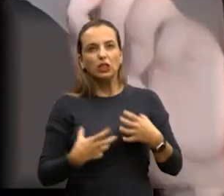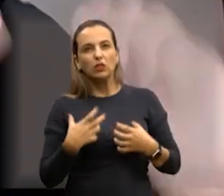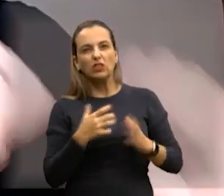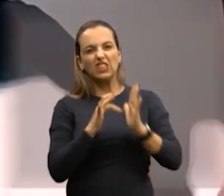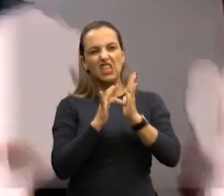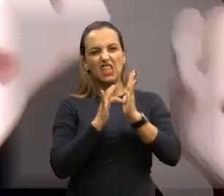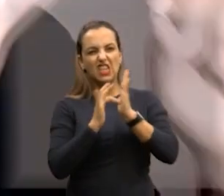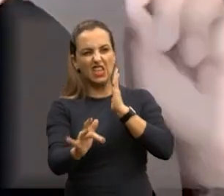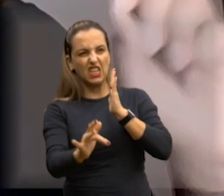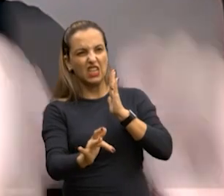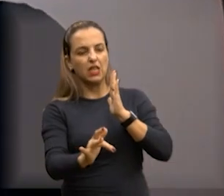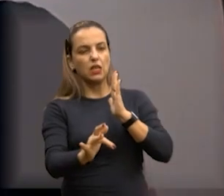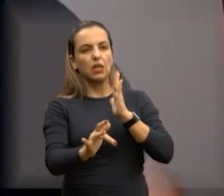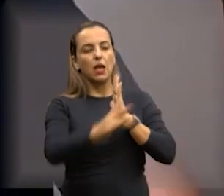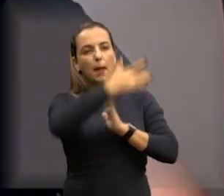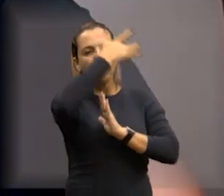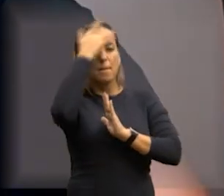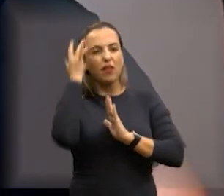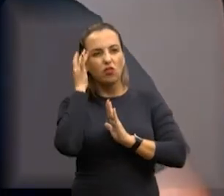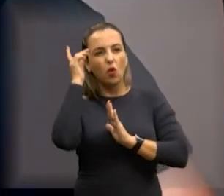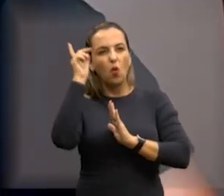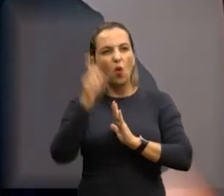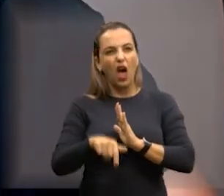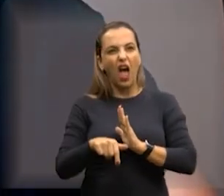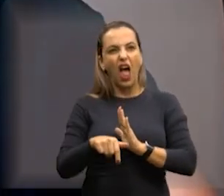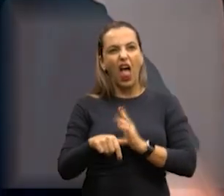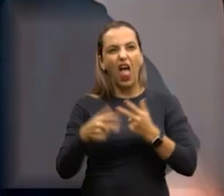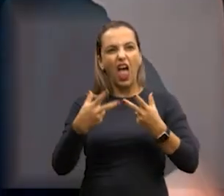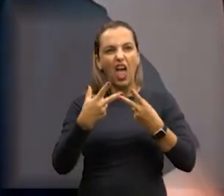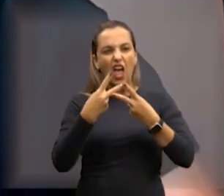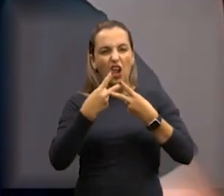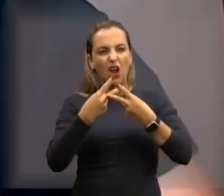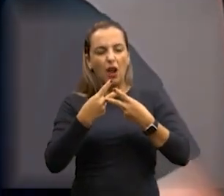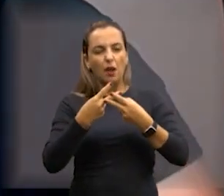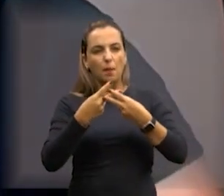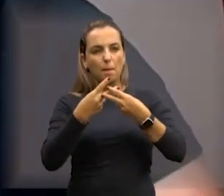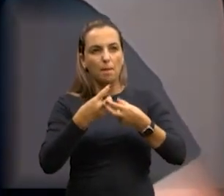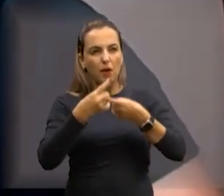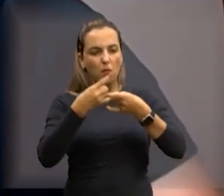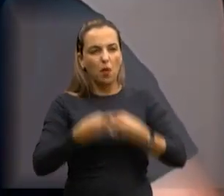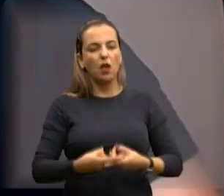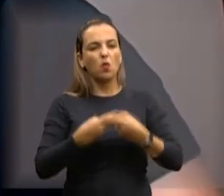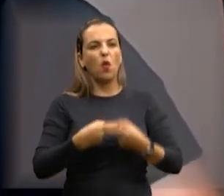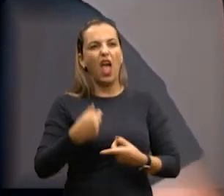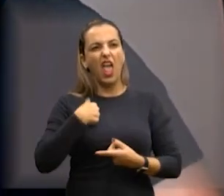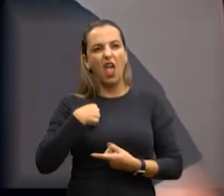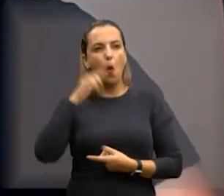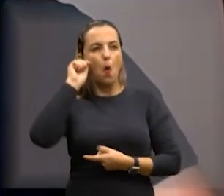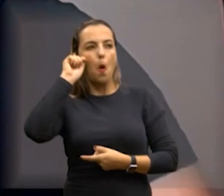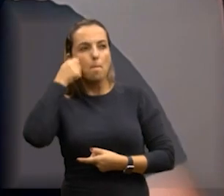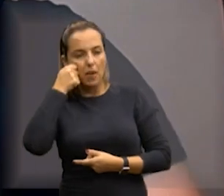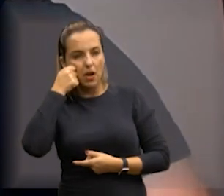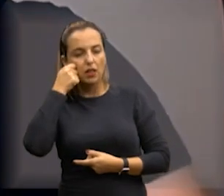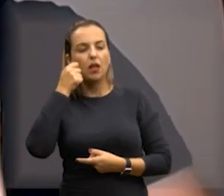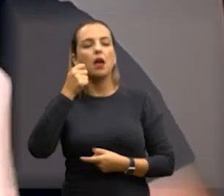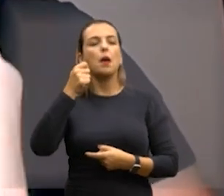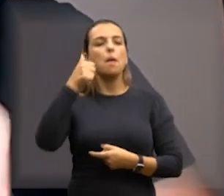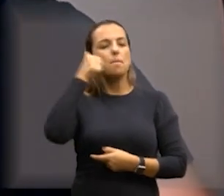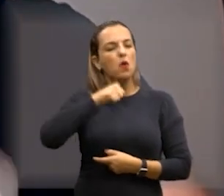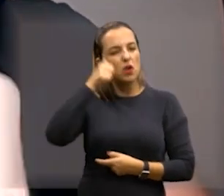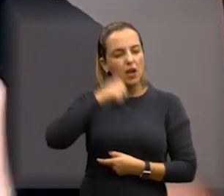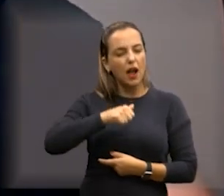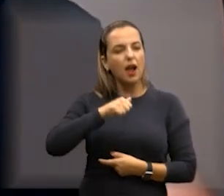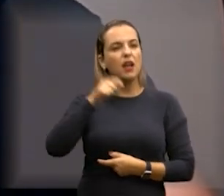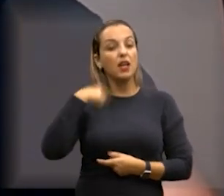fascismo e essas pessoas que flertam com o nazismo é o fato de que nós, pretos e pretas, mulheres, LGBTs, que adentramos